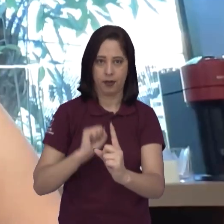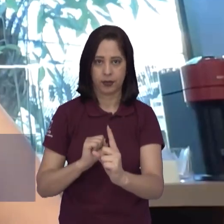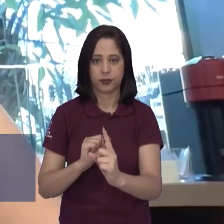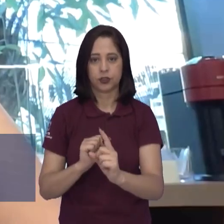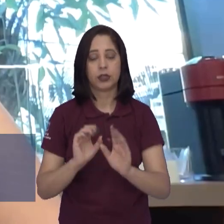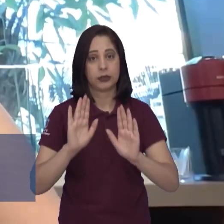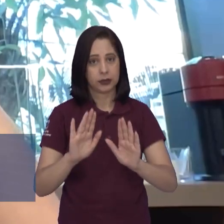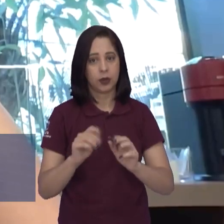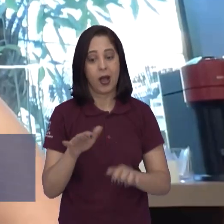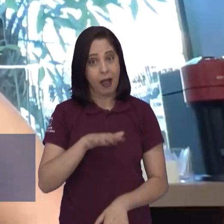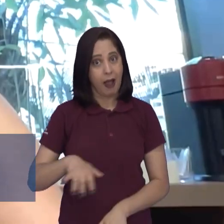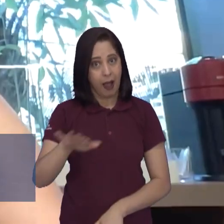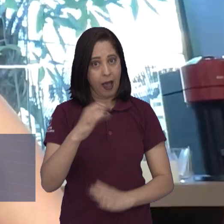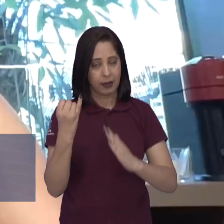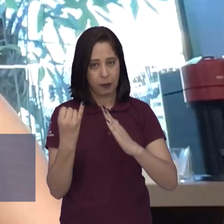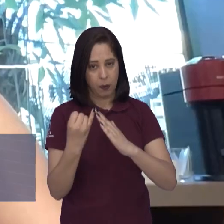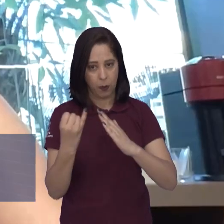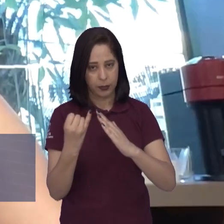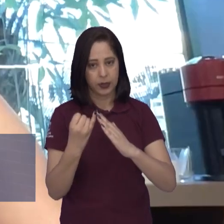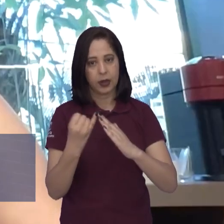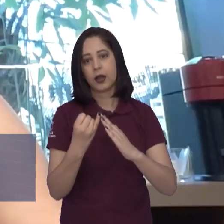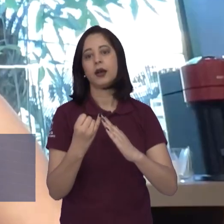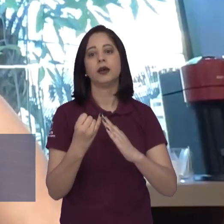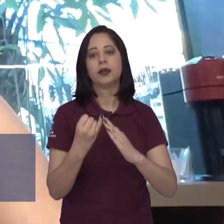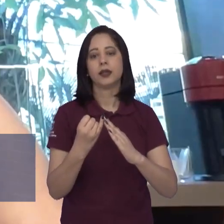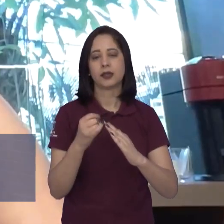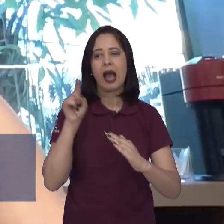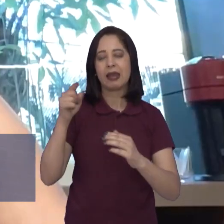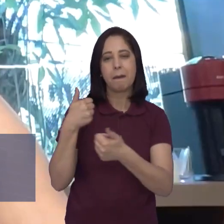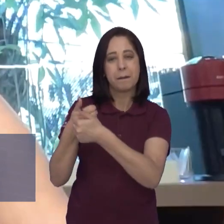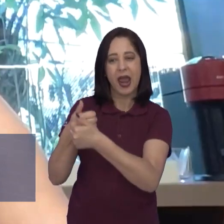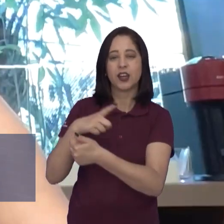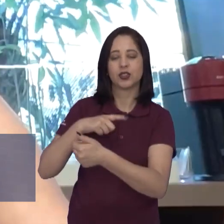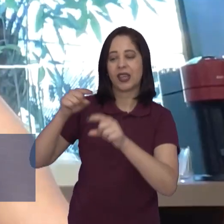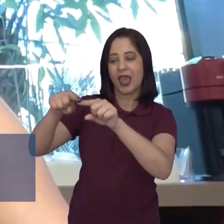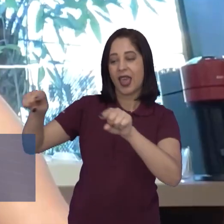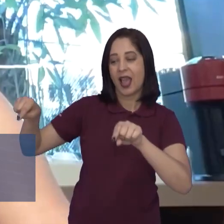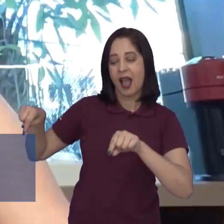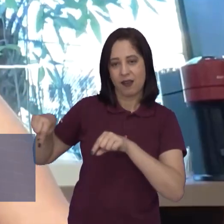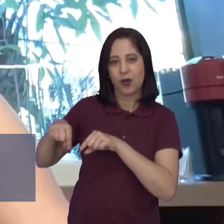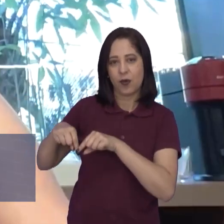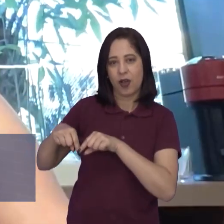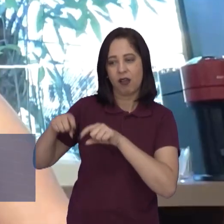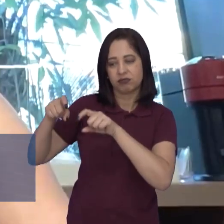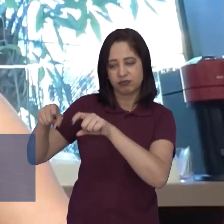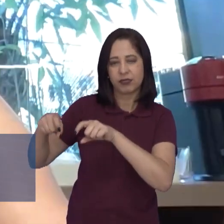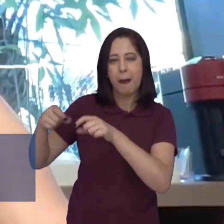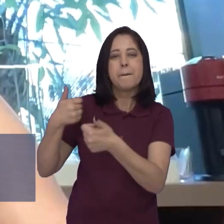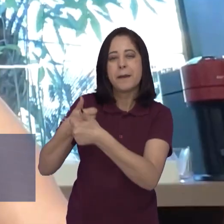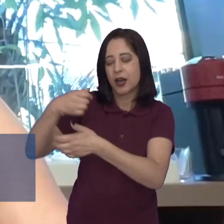que esse mercado, assim, agora com esse próximo terreno das vaquinhas, que a gente vai chamar como se fosse um Aquários 2, a gente vai ter um